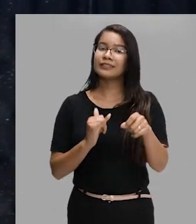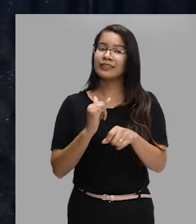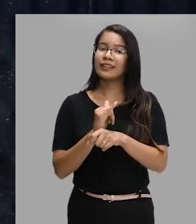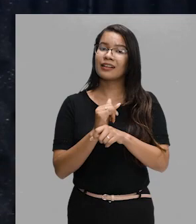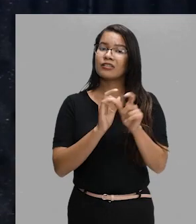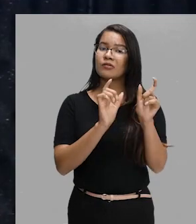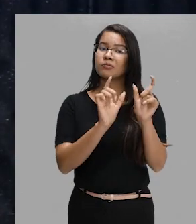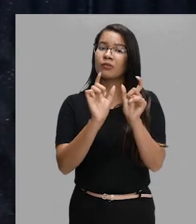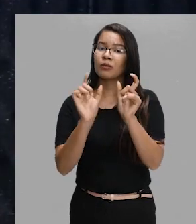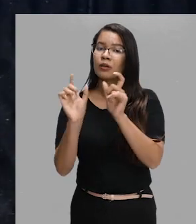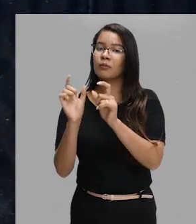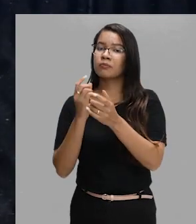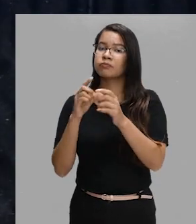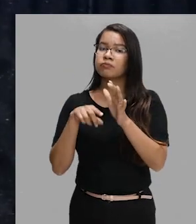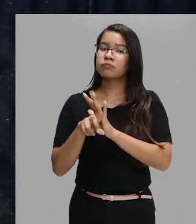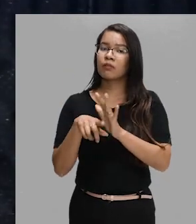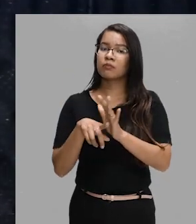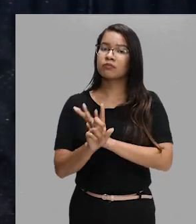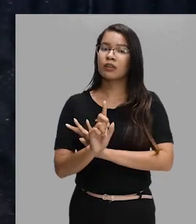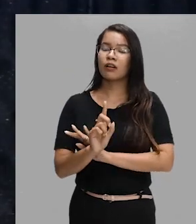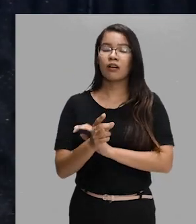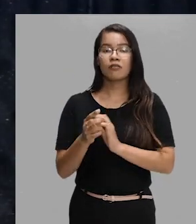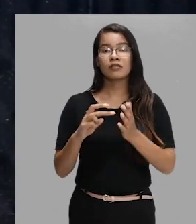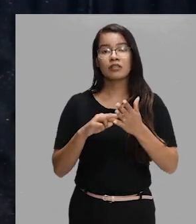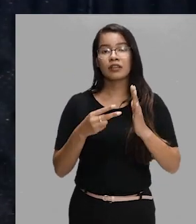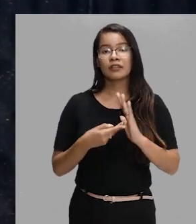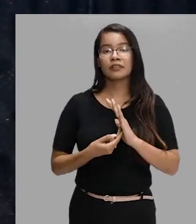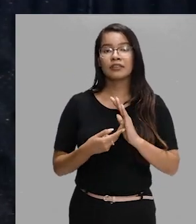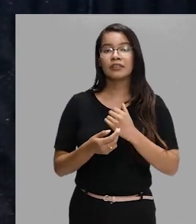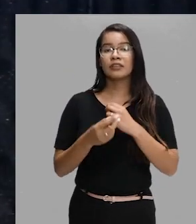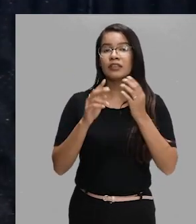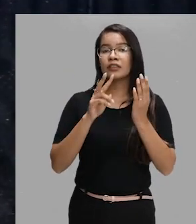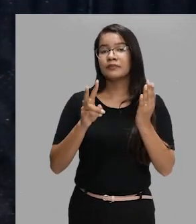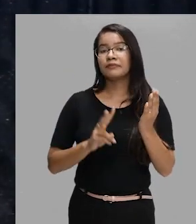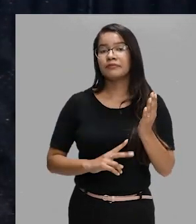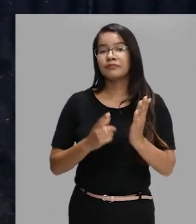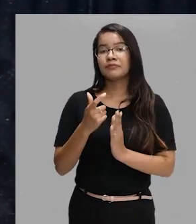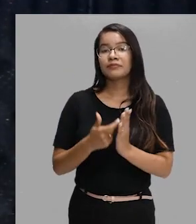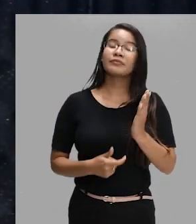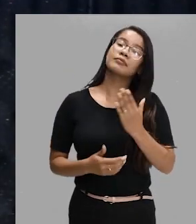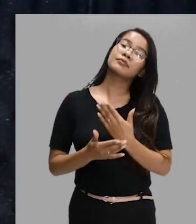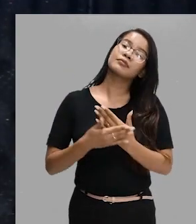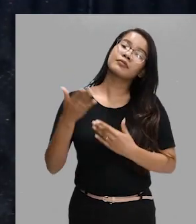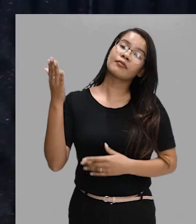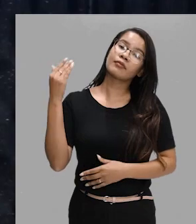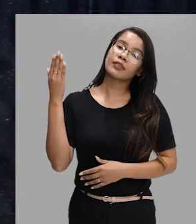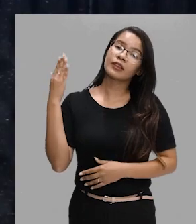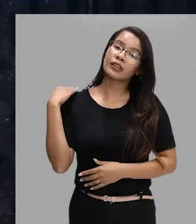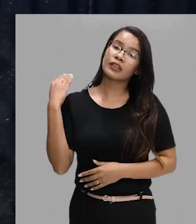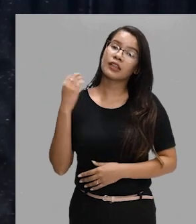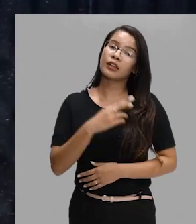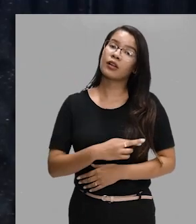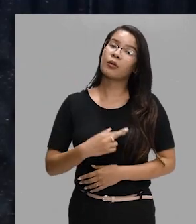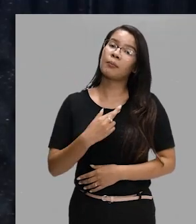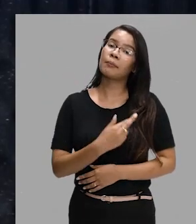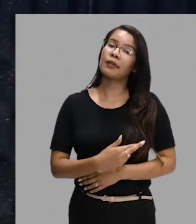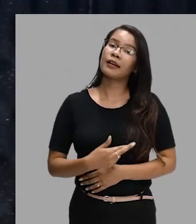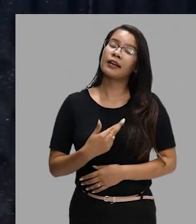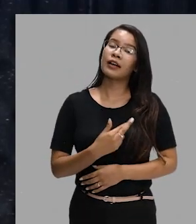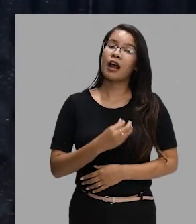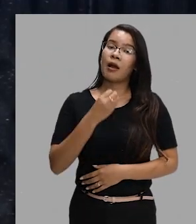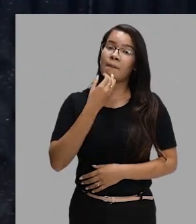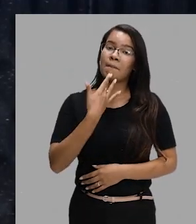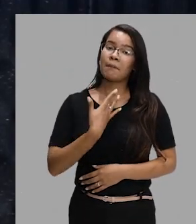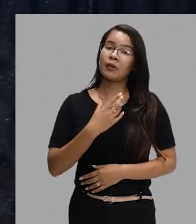leitura desses textos mais antigos, né? Românticos, da Idade Média, classicista, enfim. É muito bom